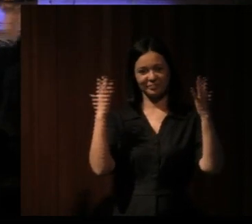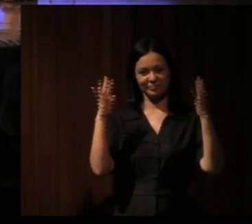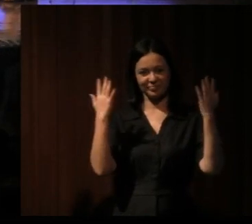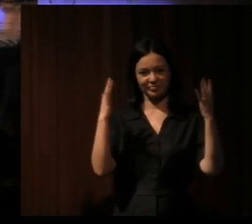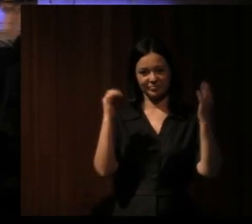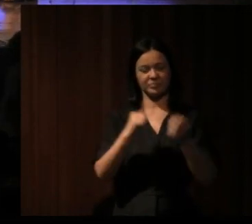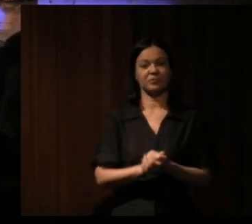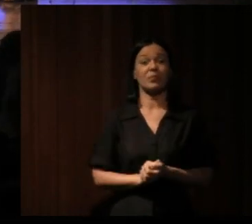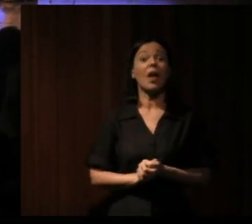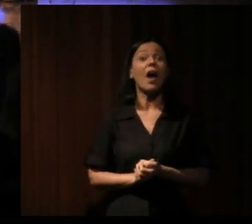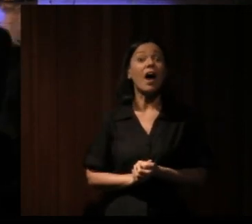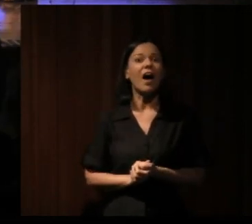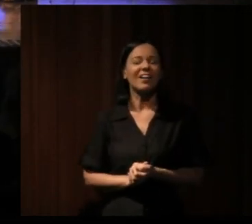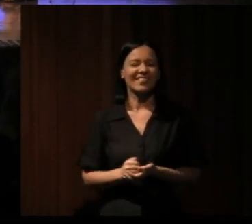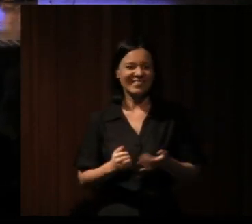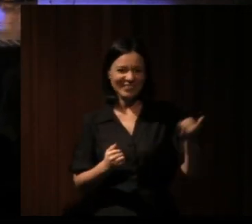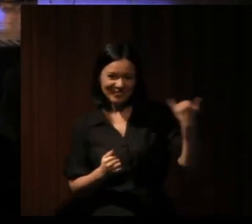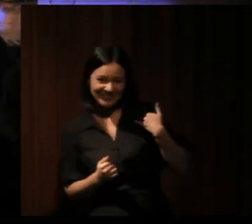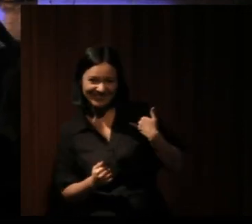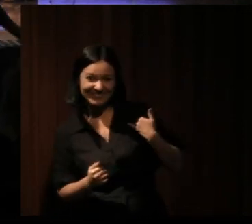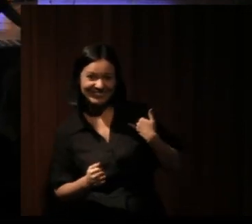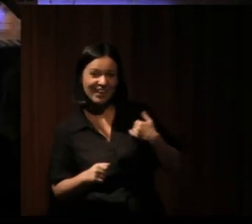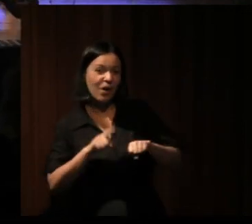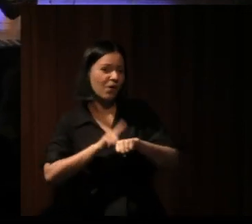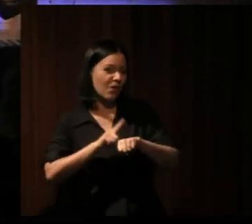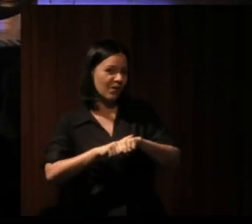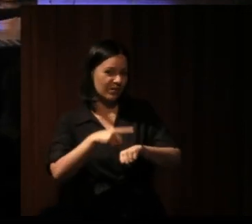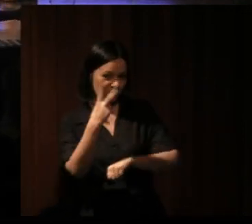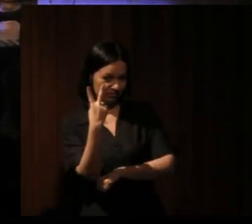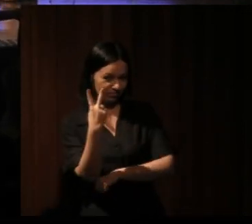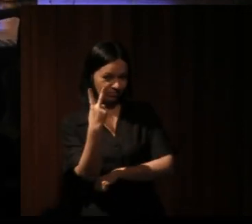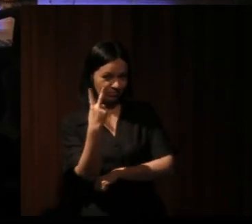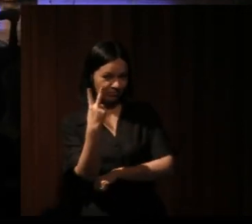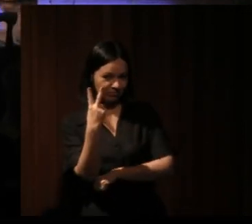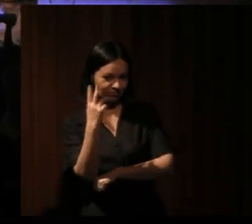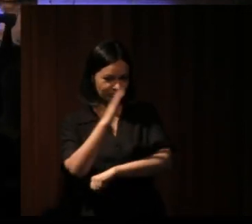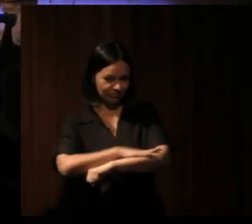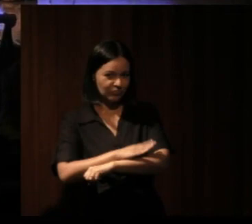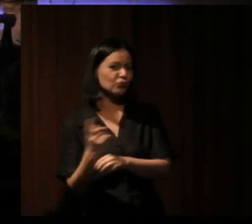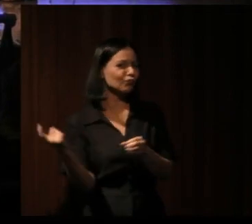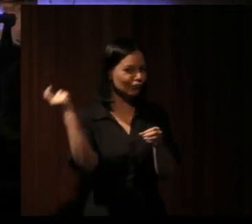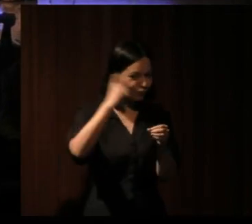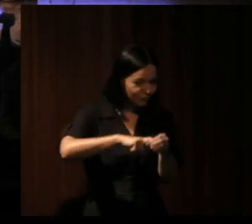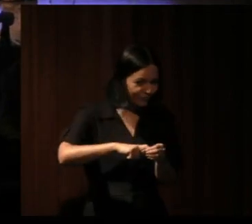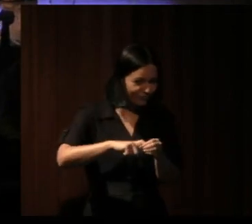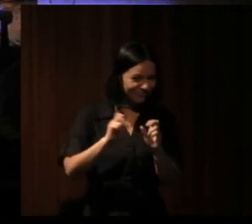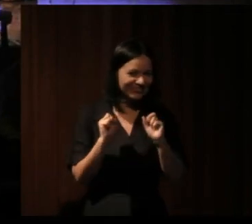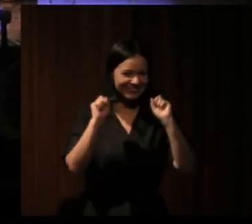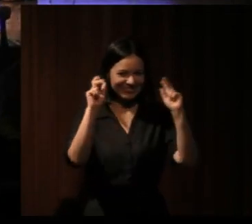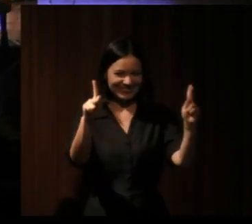ah ão me lembrando aqui de avisar que 2 horas pontualmente a gente retoma